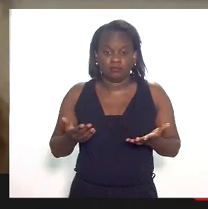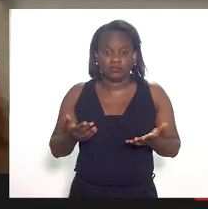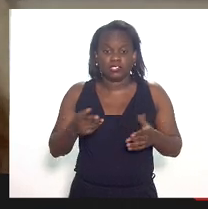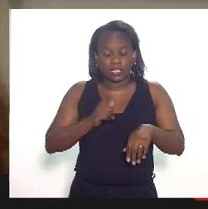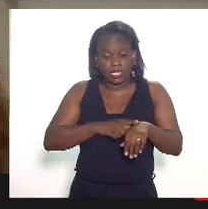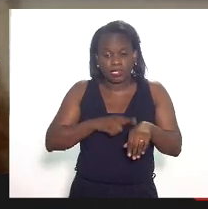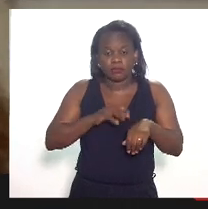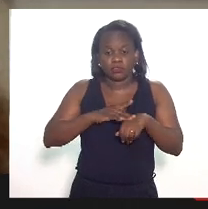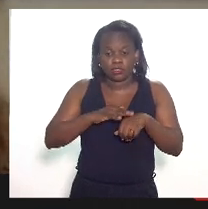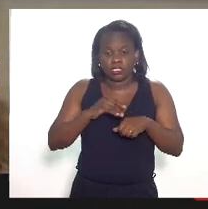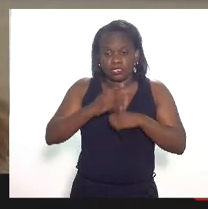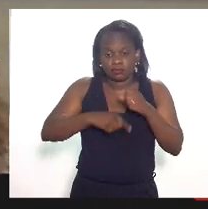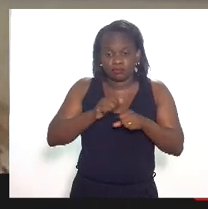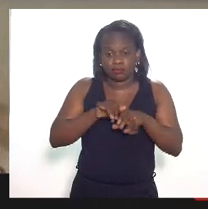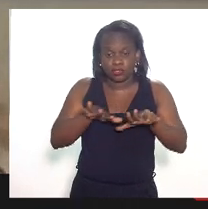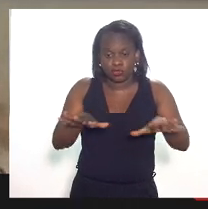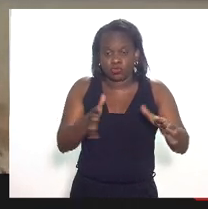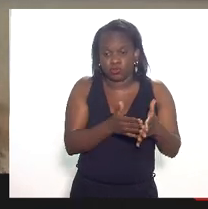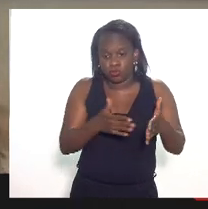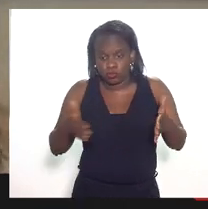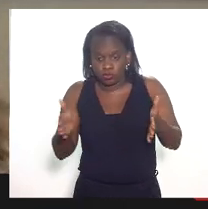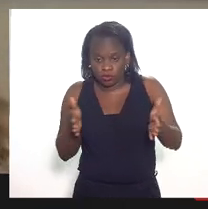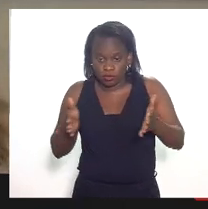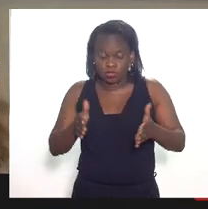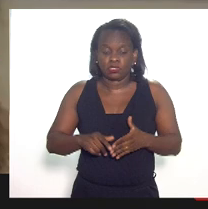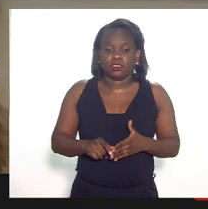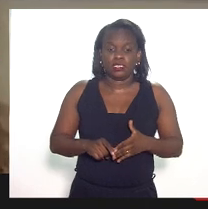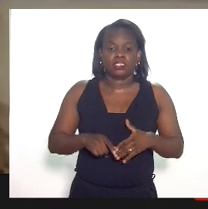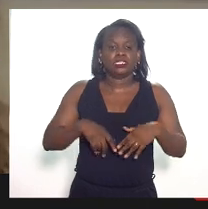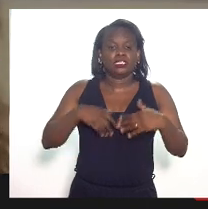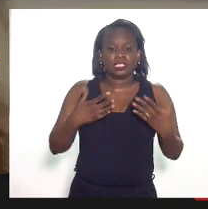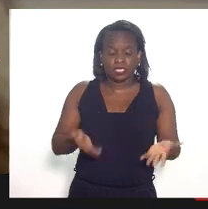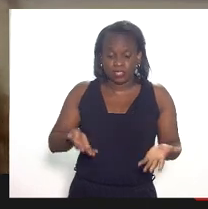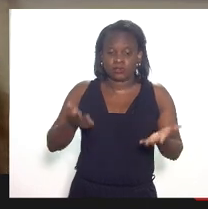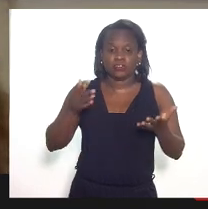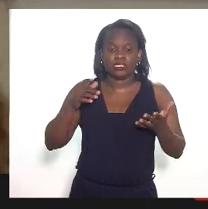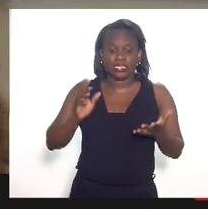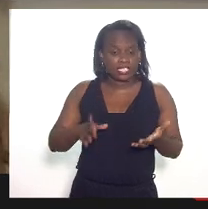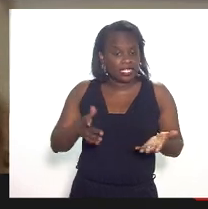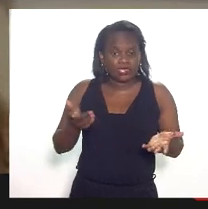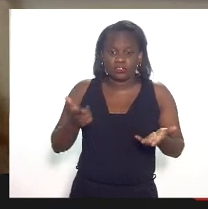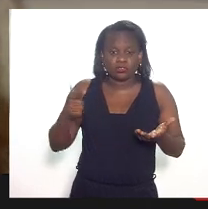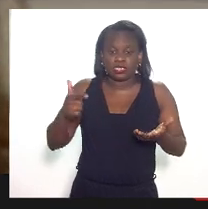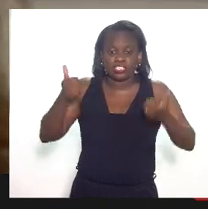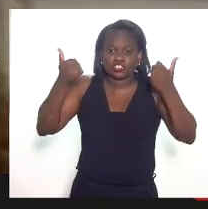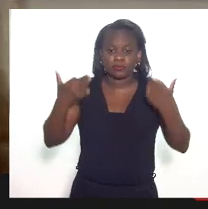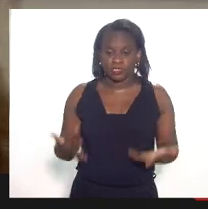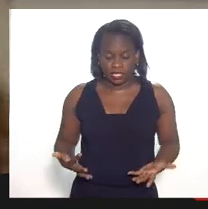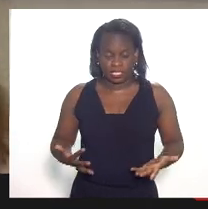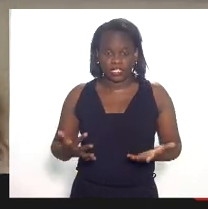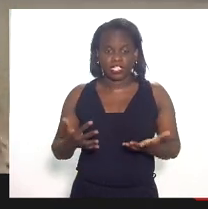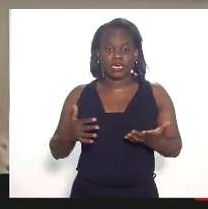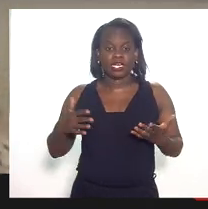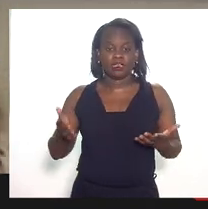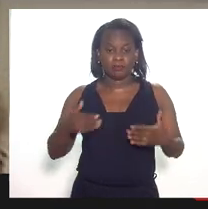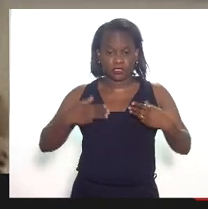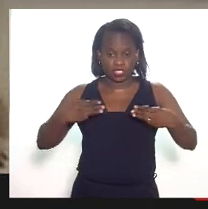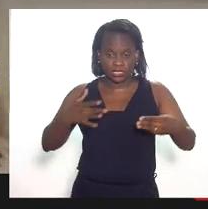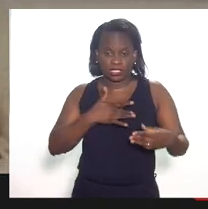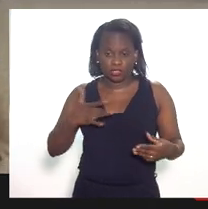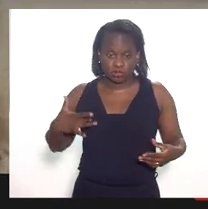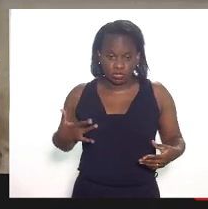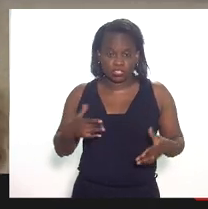durante a pandemia, né, de forma absolutamente inexplicável. O Ministério da